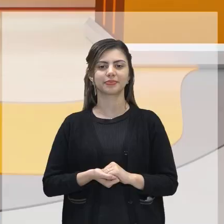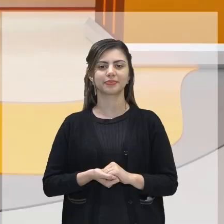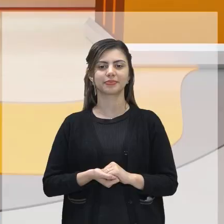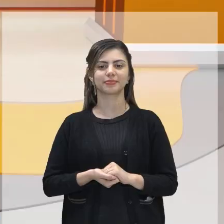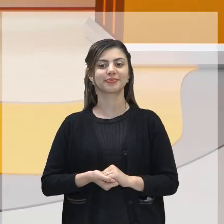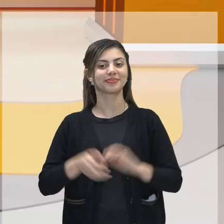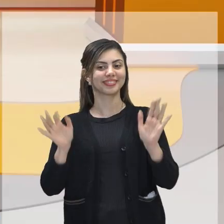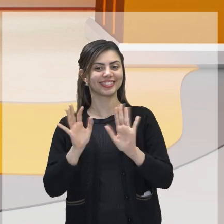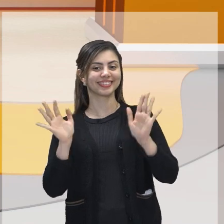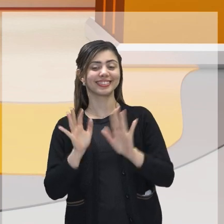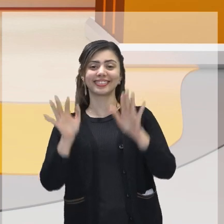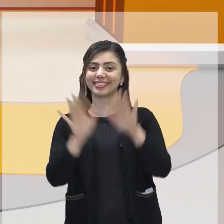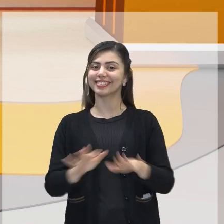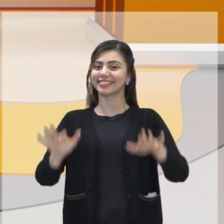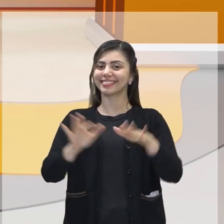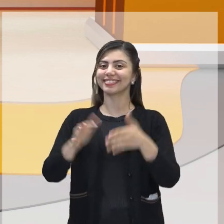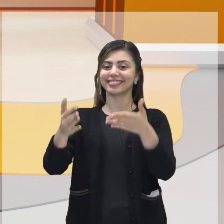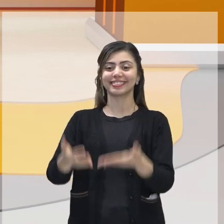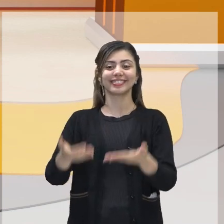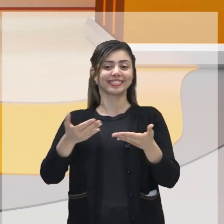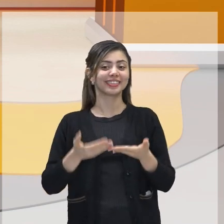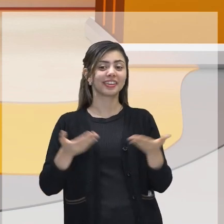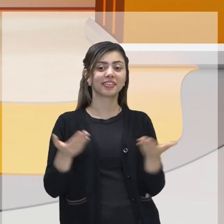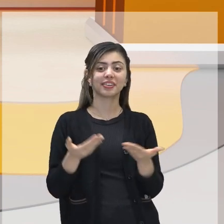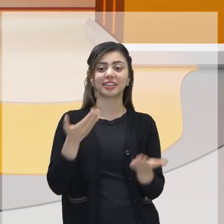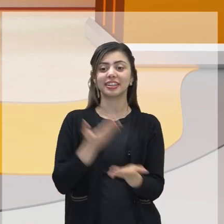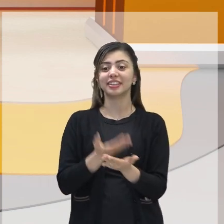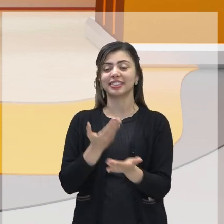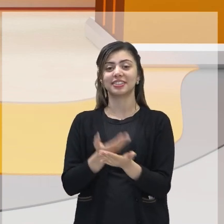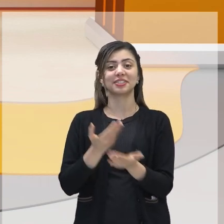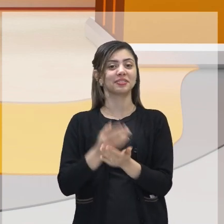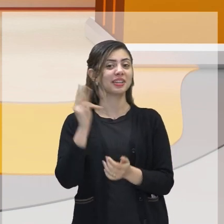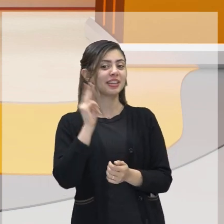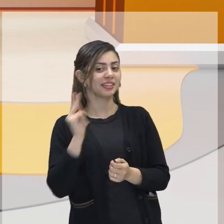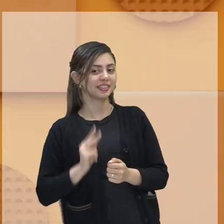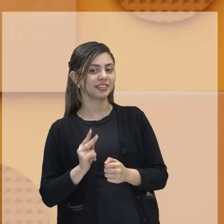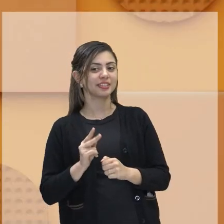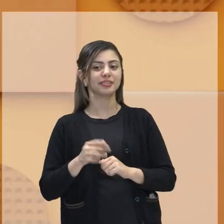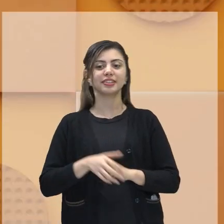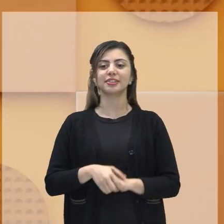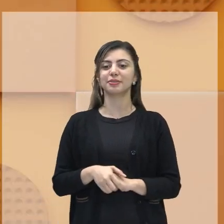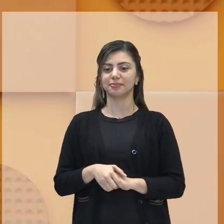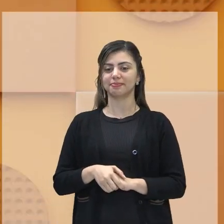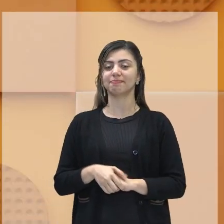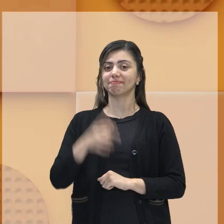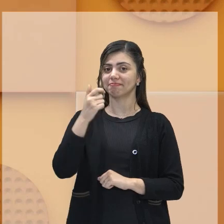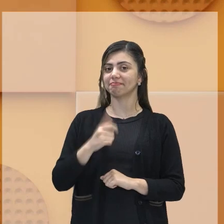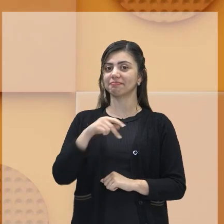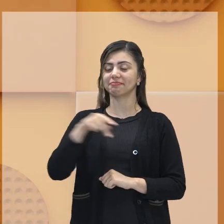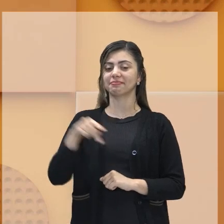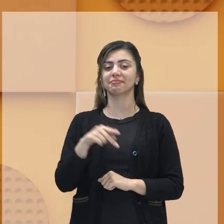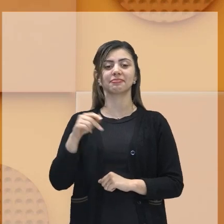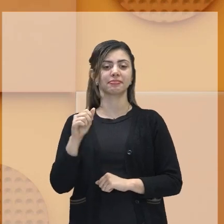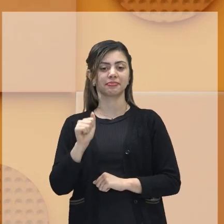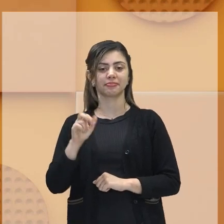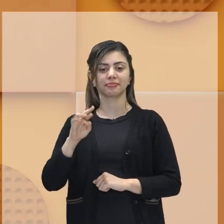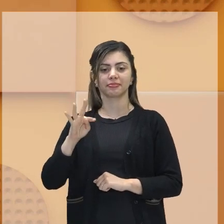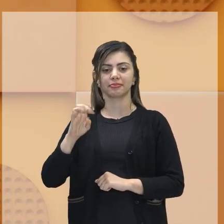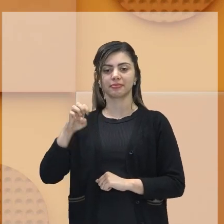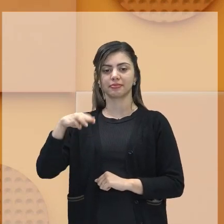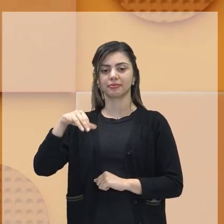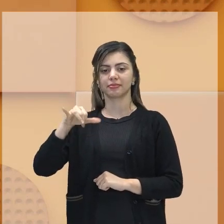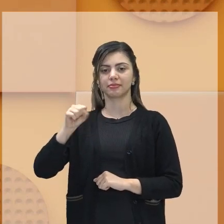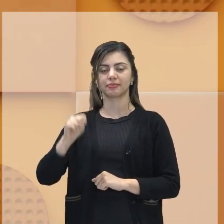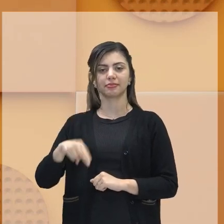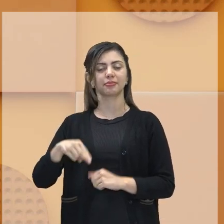Olá, sejam todos bem-vindos e bem-vindas à nossa aula de História. Eu sou o professor Artemison Montanha, é um prazer enorme